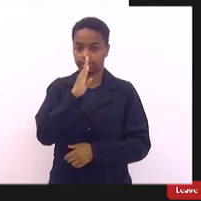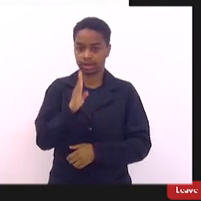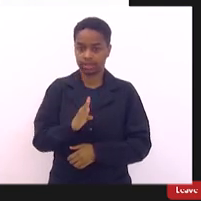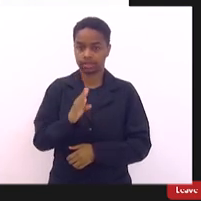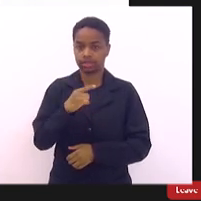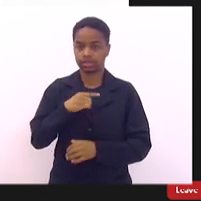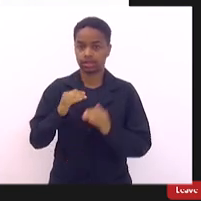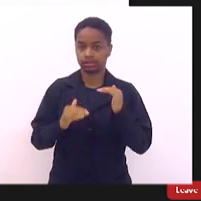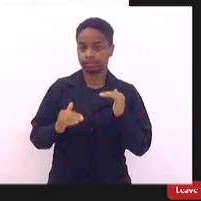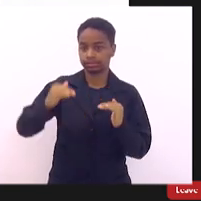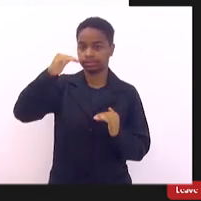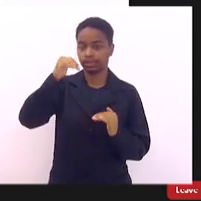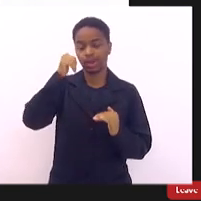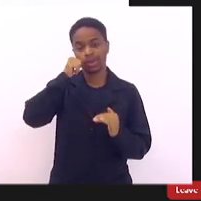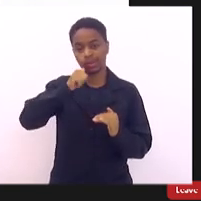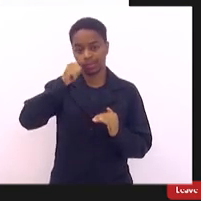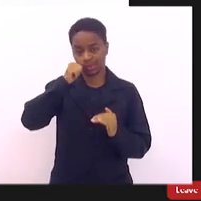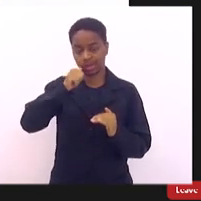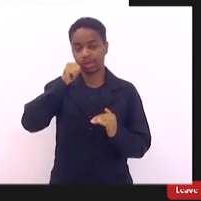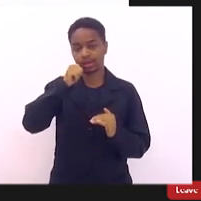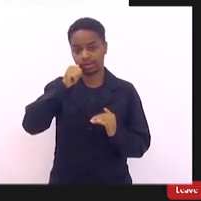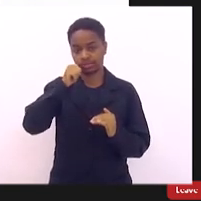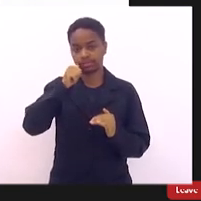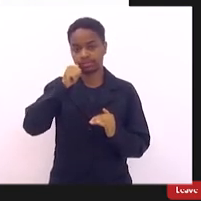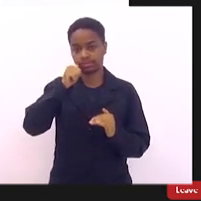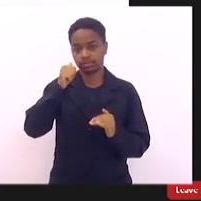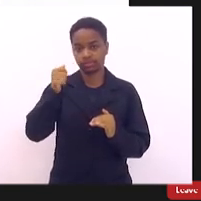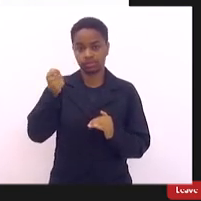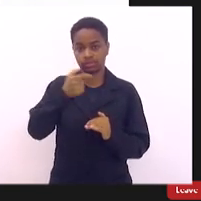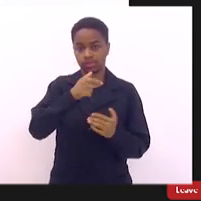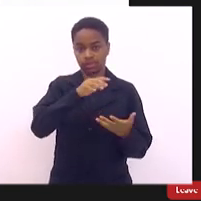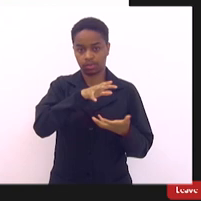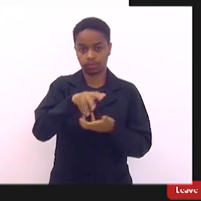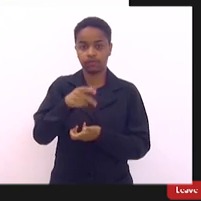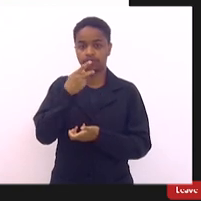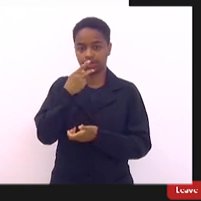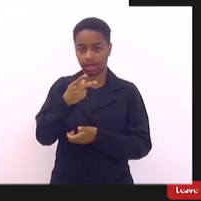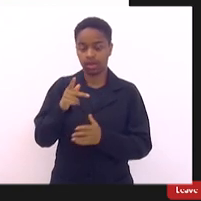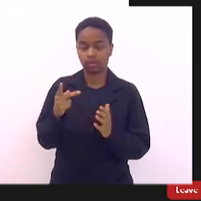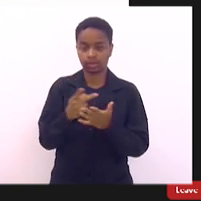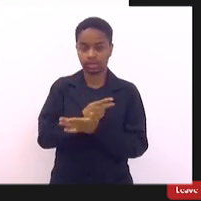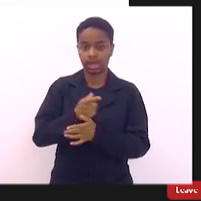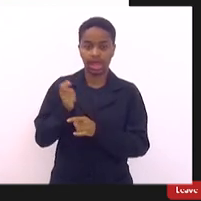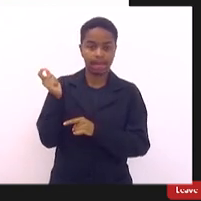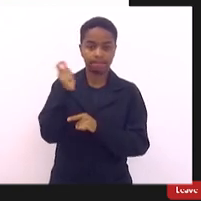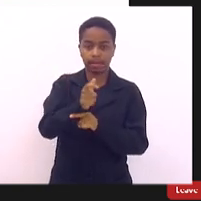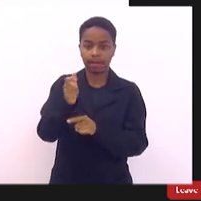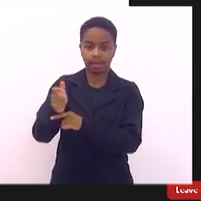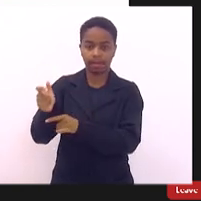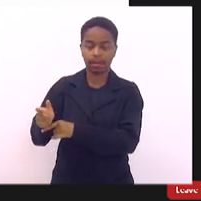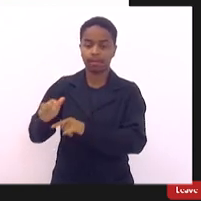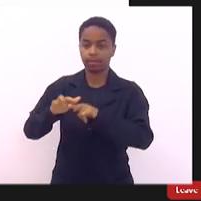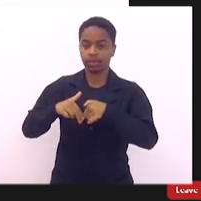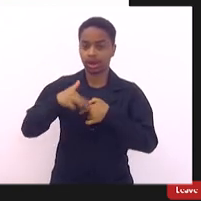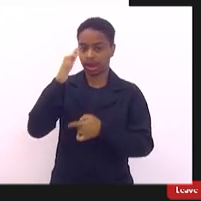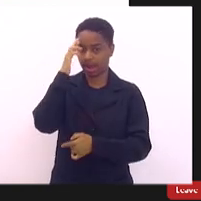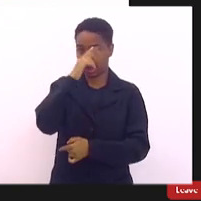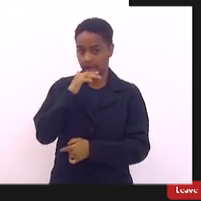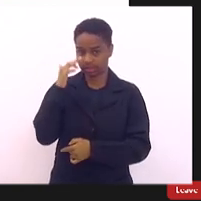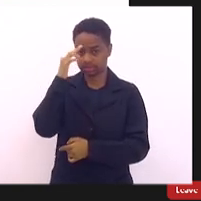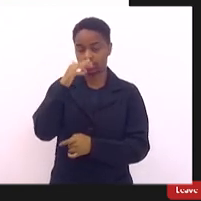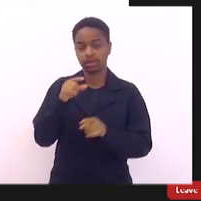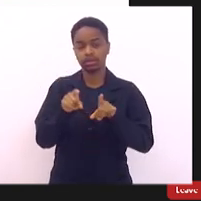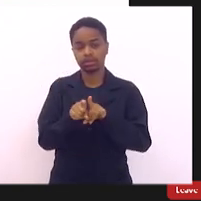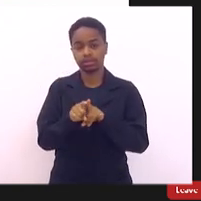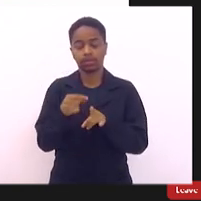bastante grande de mulheres, acima da média, né, global, falando que também foram atacadas por conta de sua raça. O que eu acho que aponta para uma outra